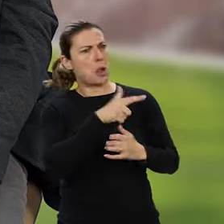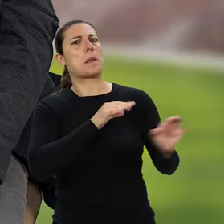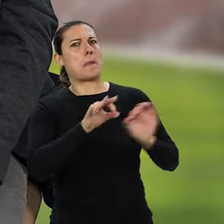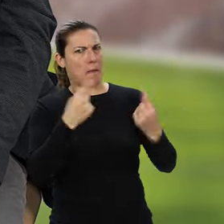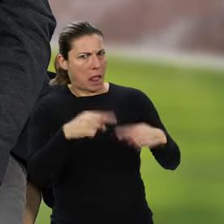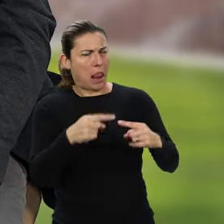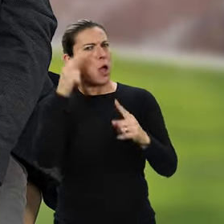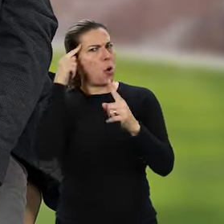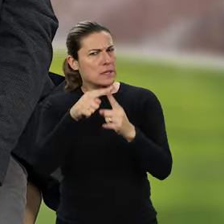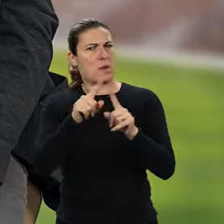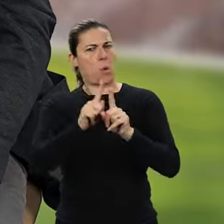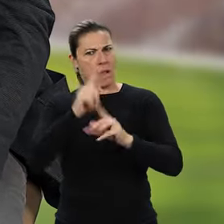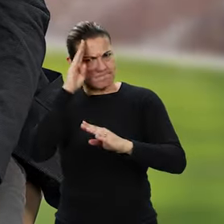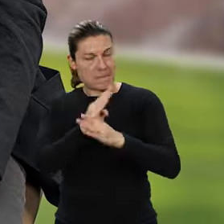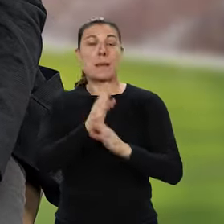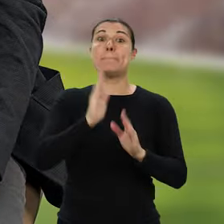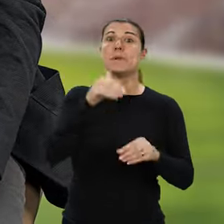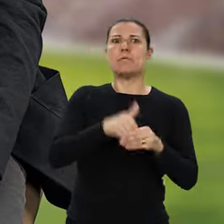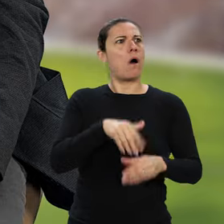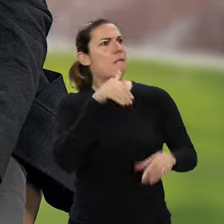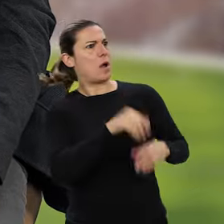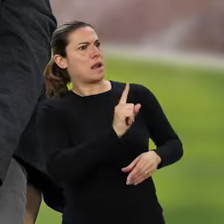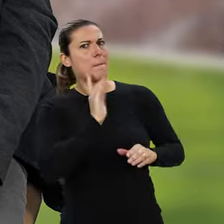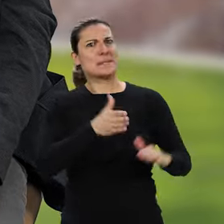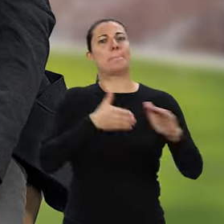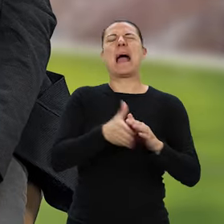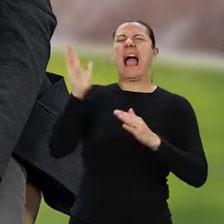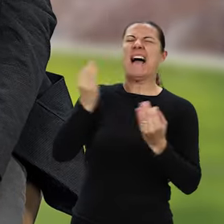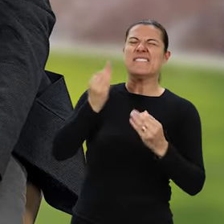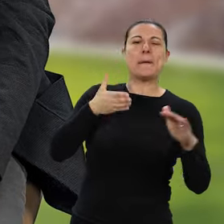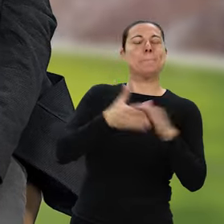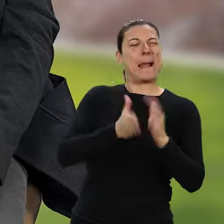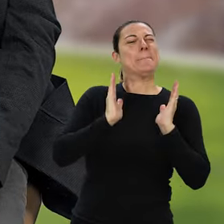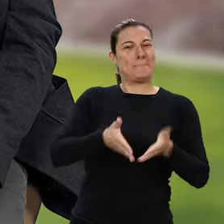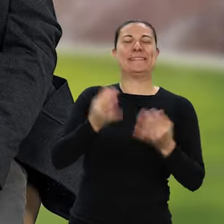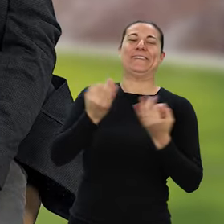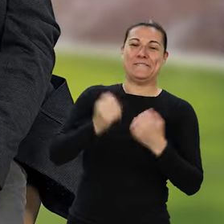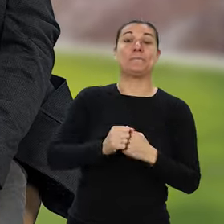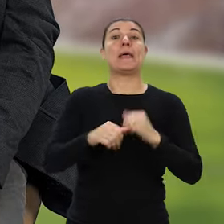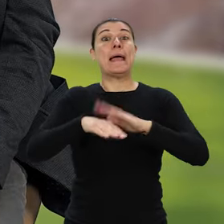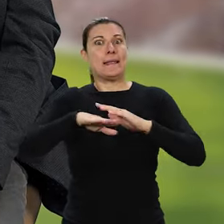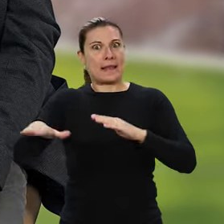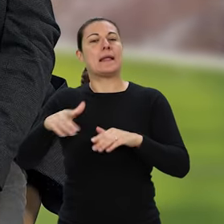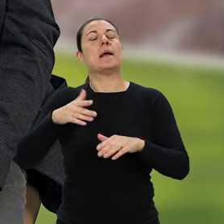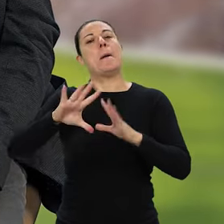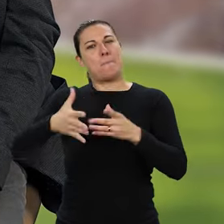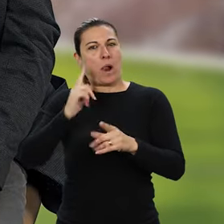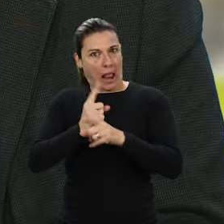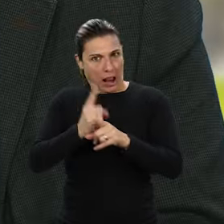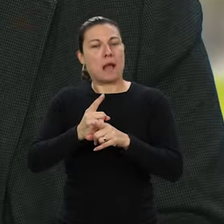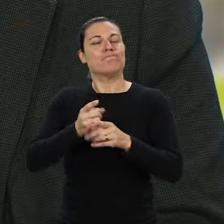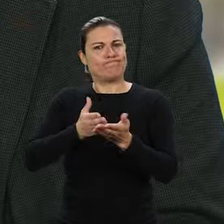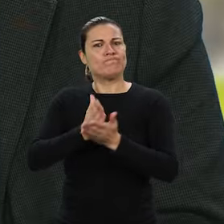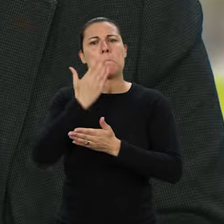é, agarro, o foco no objetivo. Bom, agora é preciso botar. Botar não, é? Não, marcar. Ah, isso, marcar, marcar. A direita de posse da bola outra